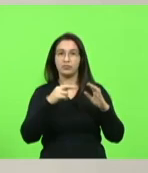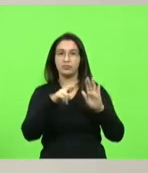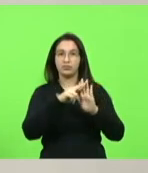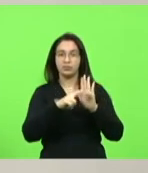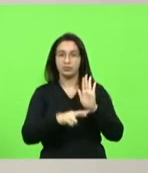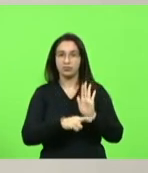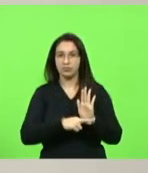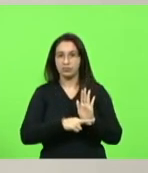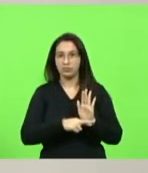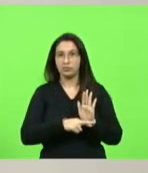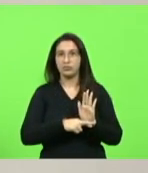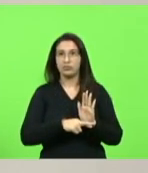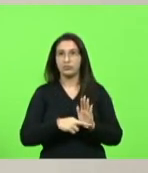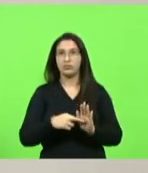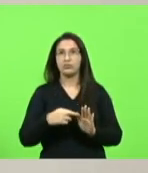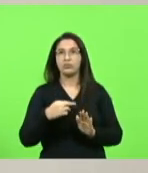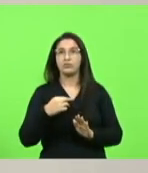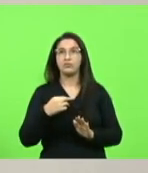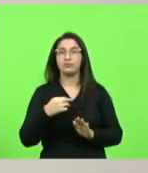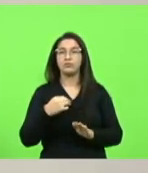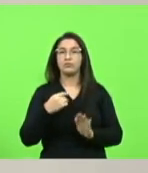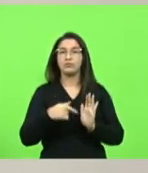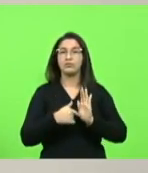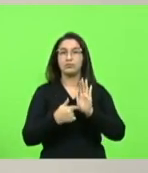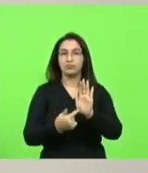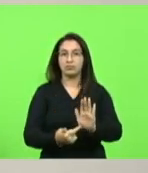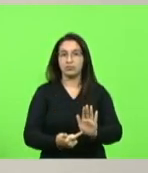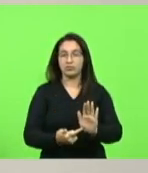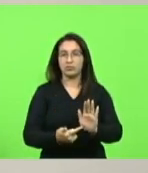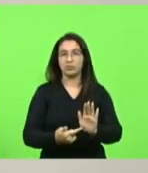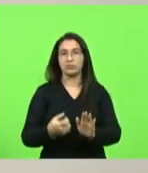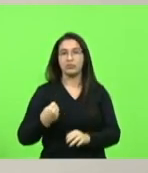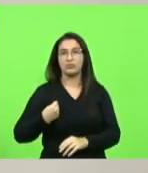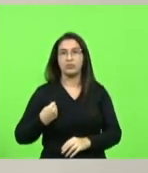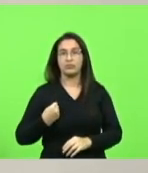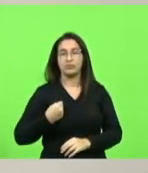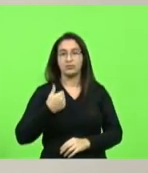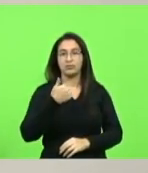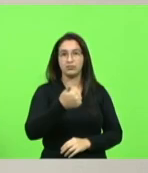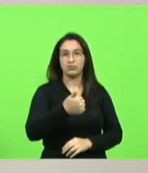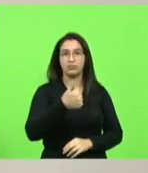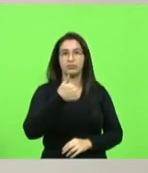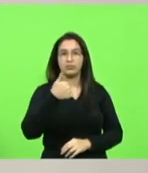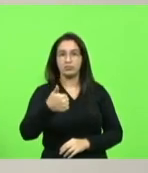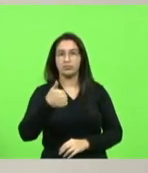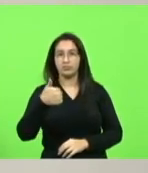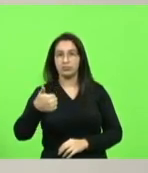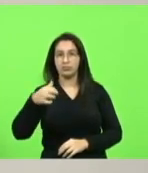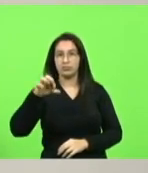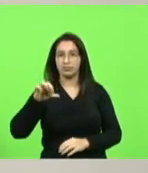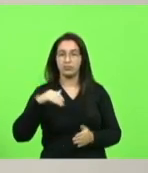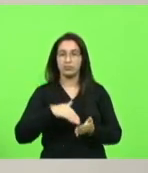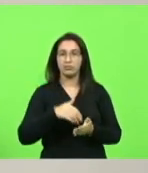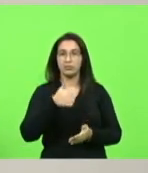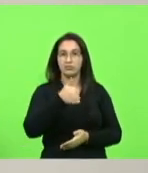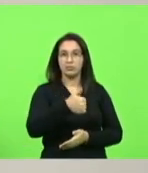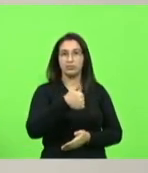o regimento interno as seguintes indicações indicações 1119 a 1145